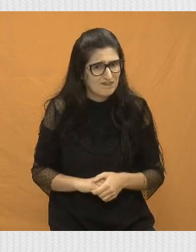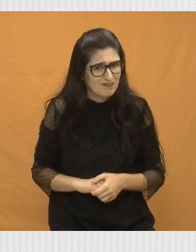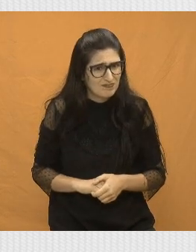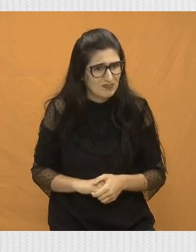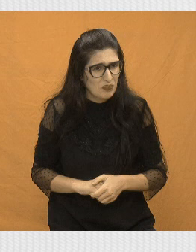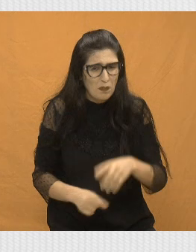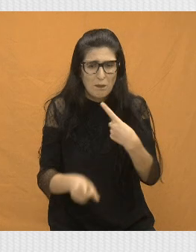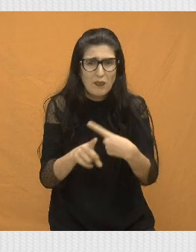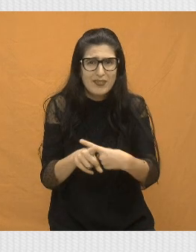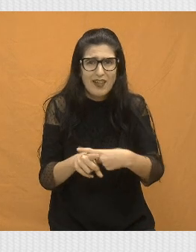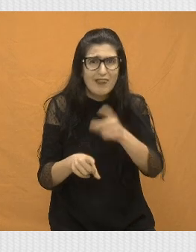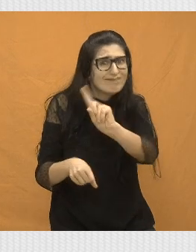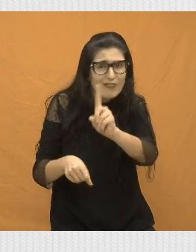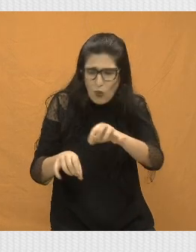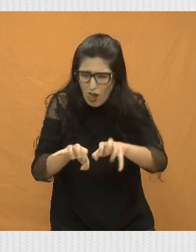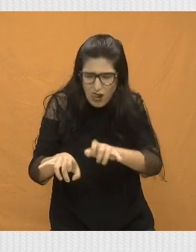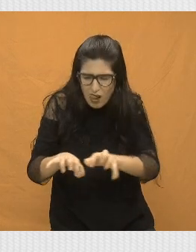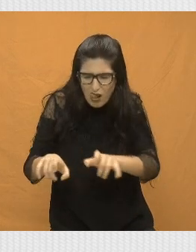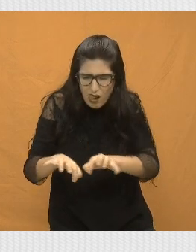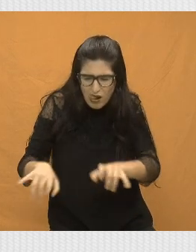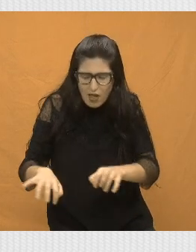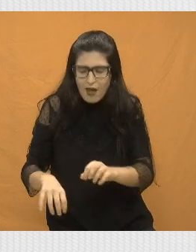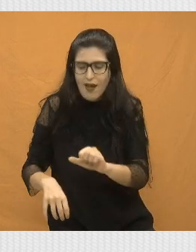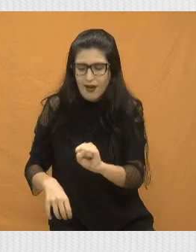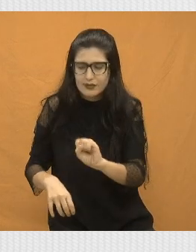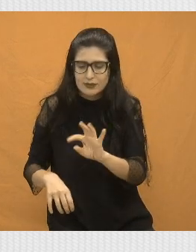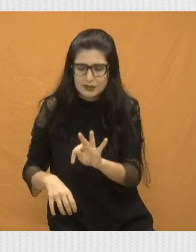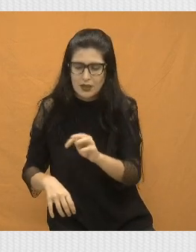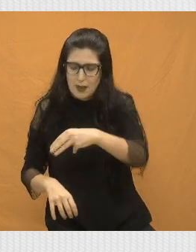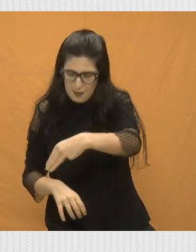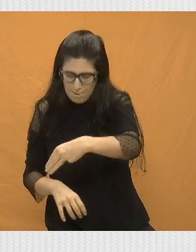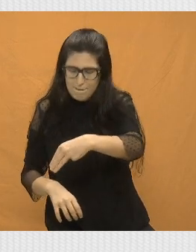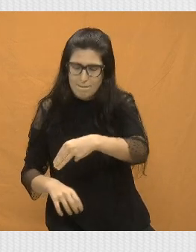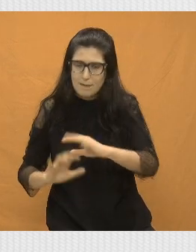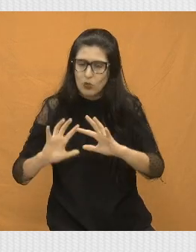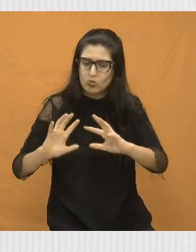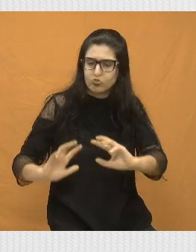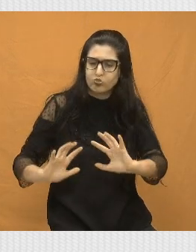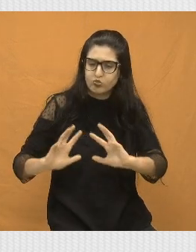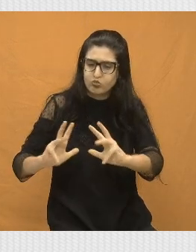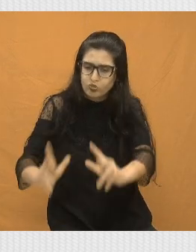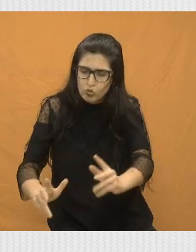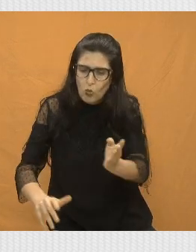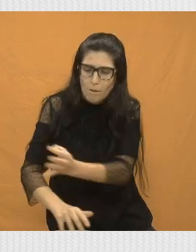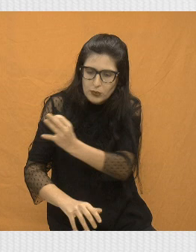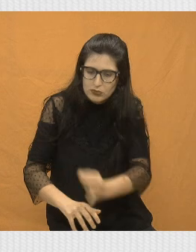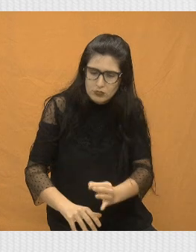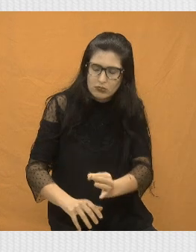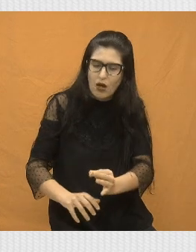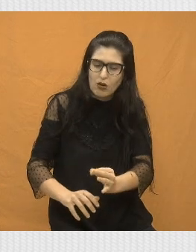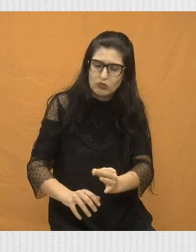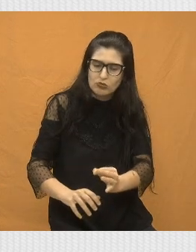mais computadas de acordo com o STM, que é as receitas de rentabilidade.